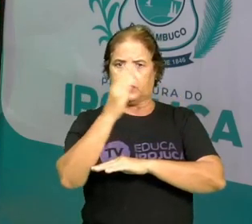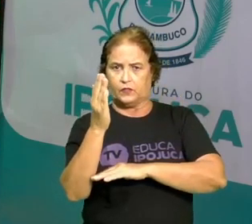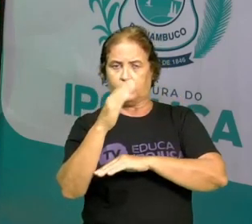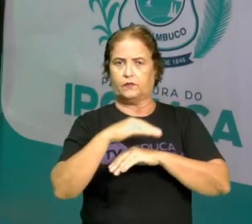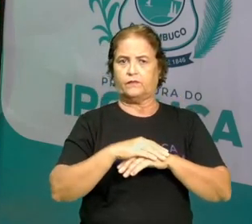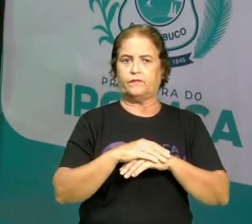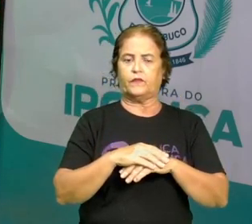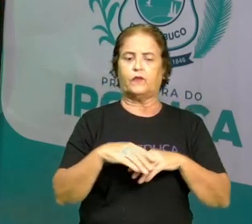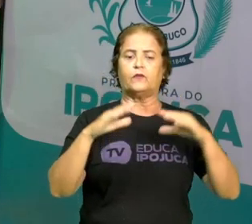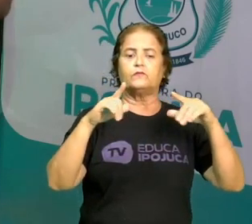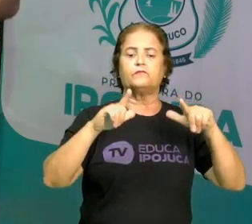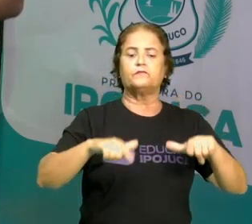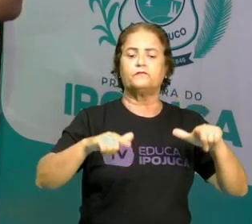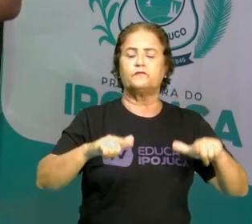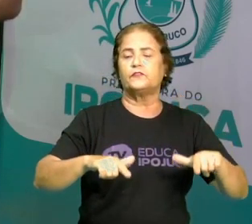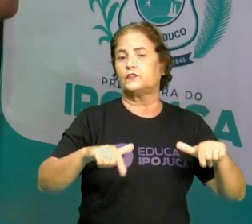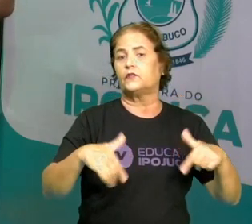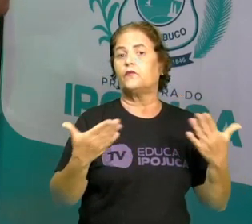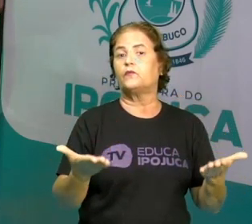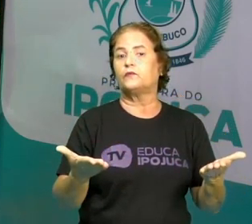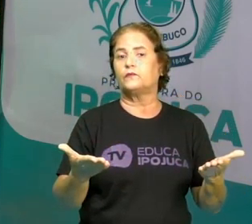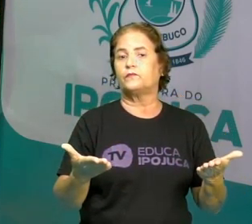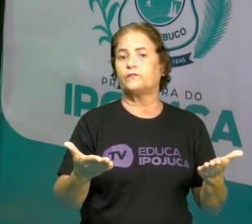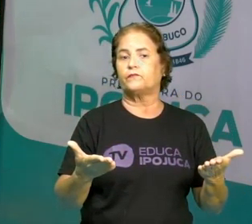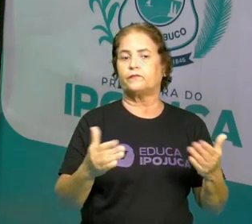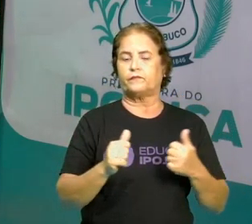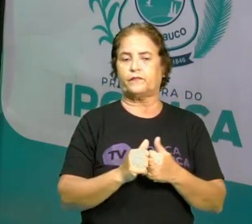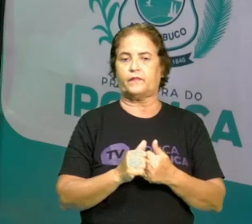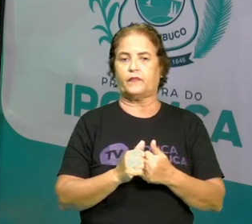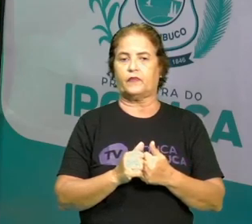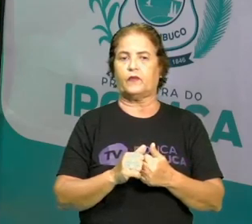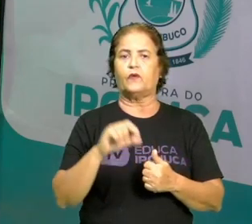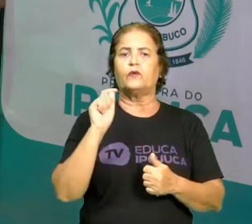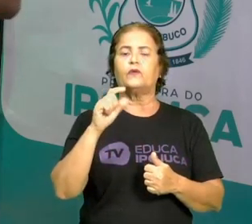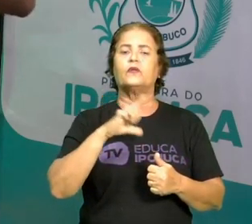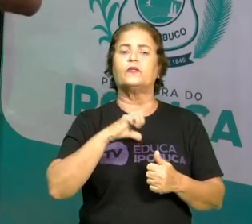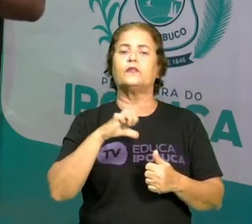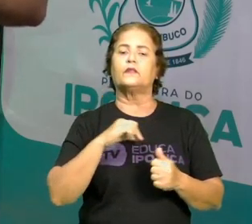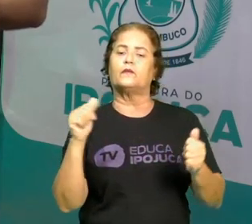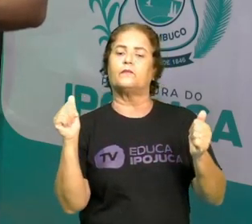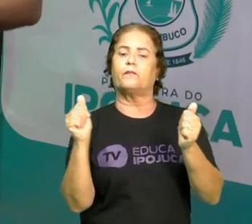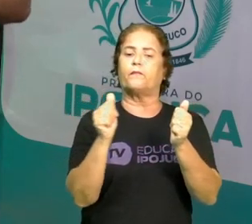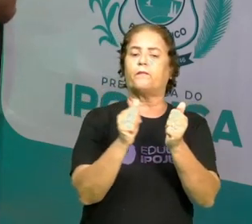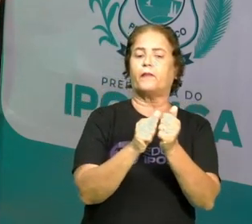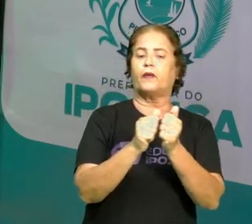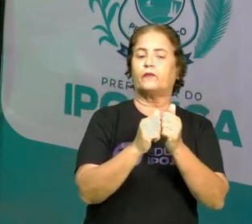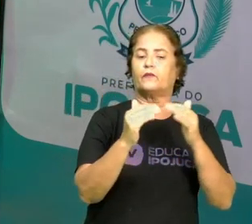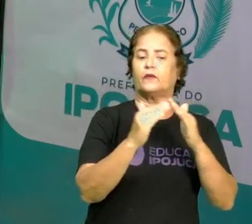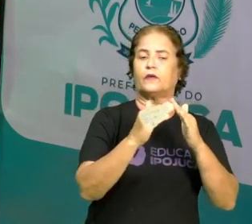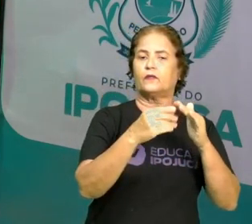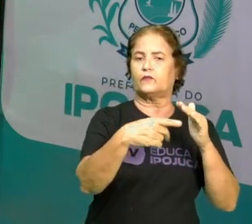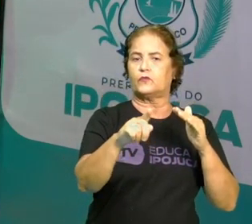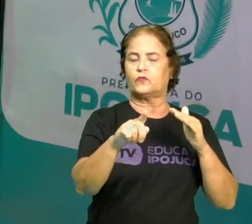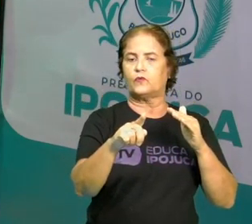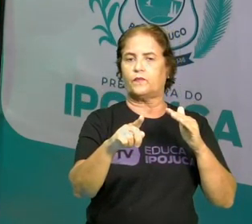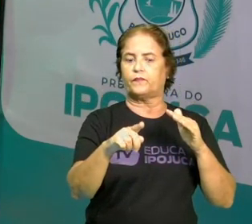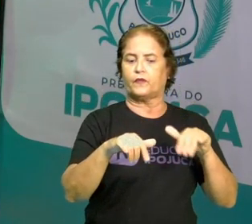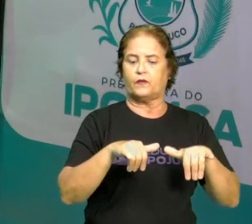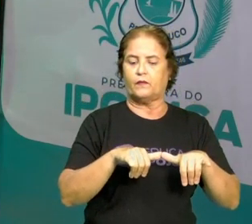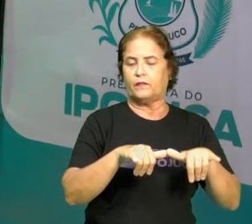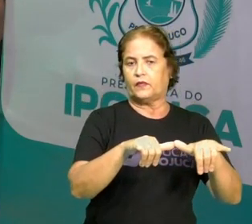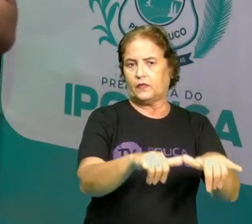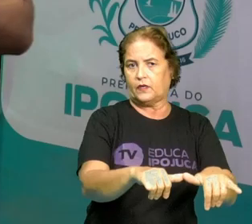Onde ela fica? Qual o local que ela fica? O que tem por perto? Será que tem supermercado, padaria,